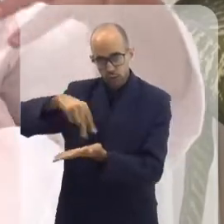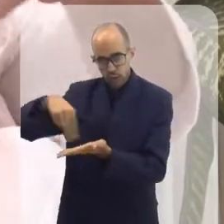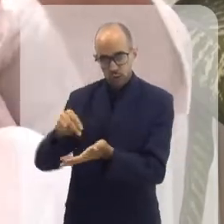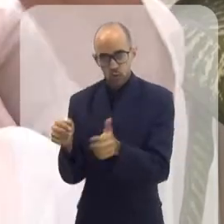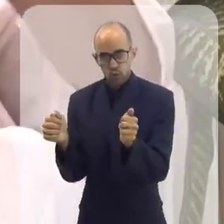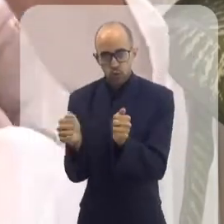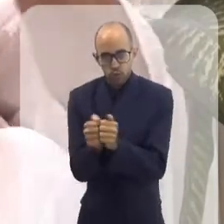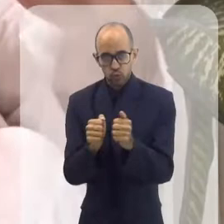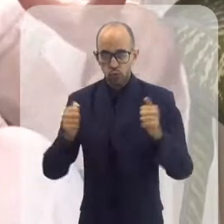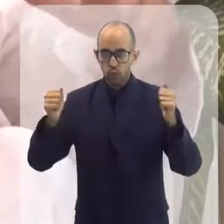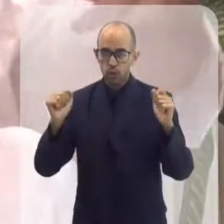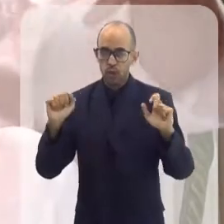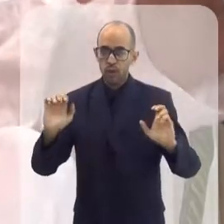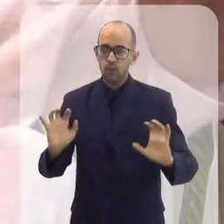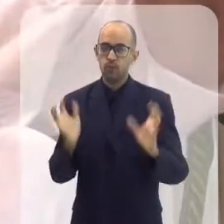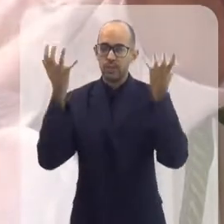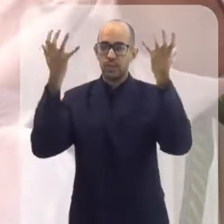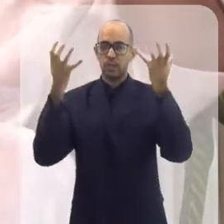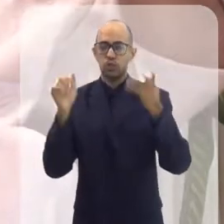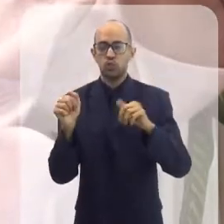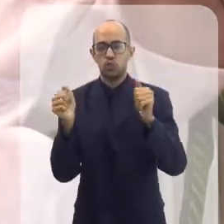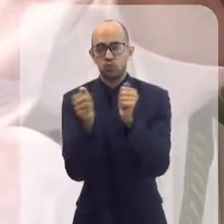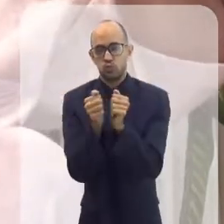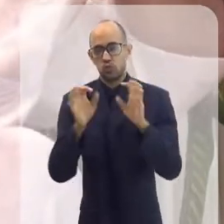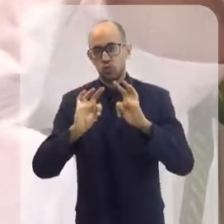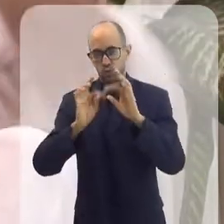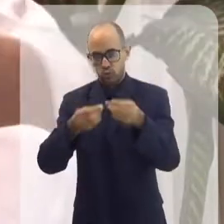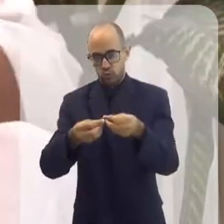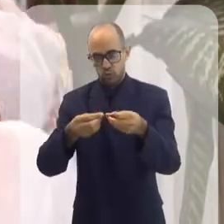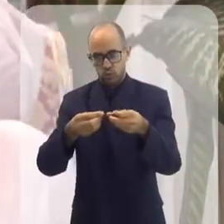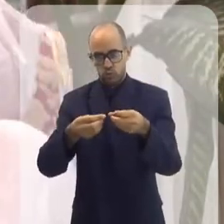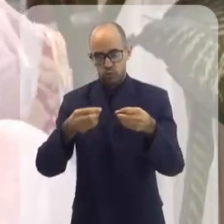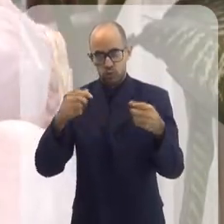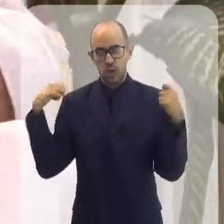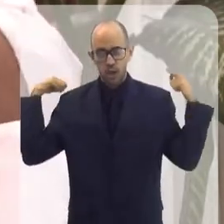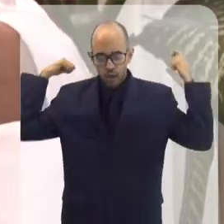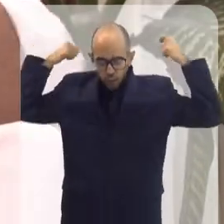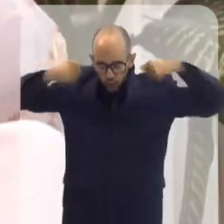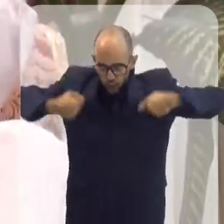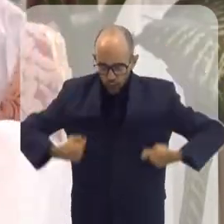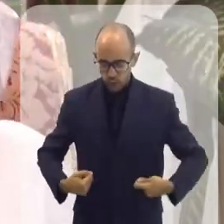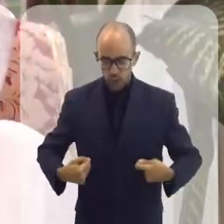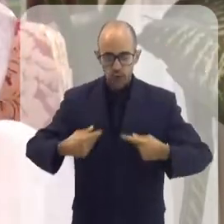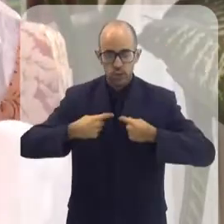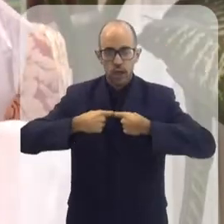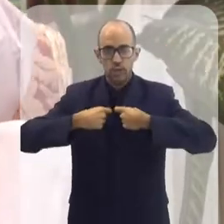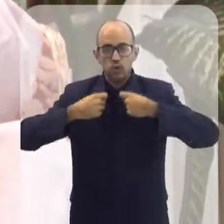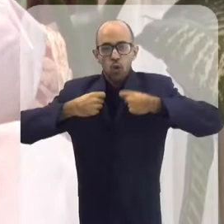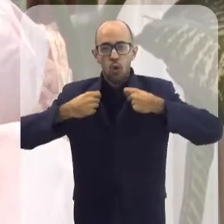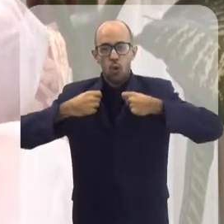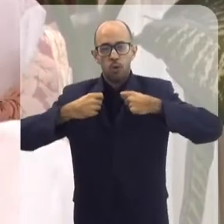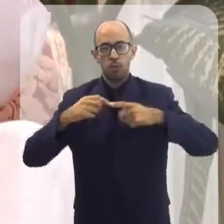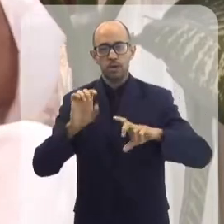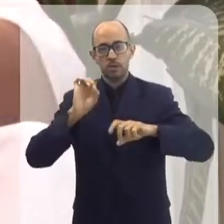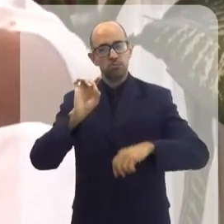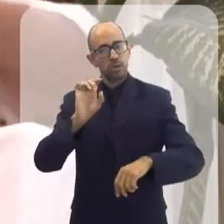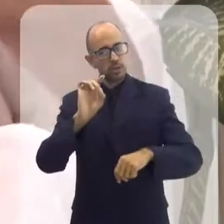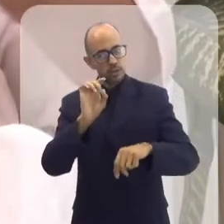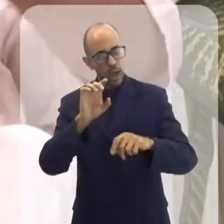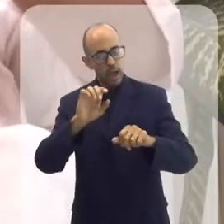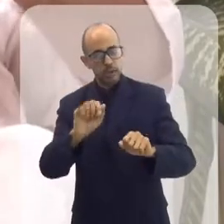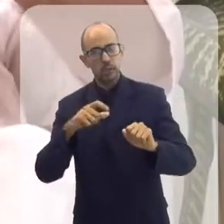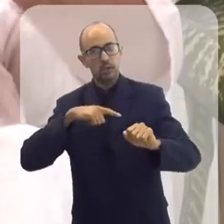dança com todo mundo celebra com todo mundo é vestida é o nada é